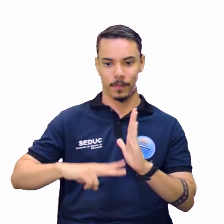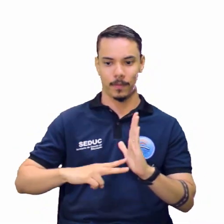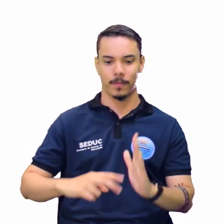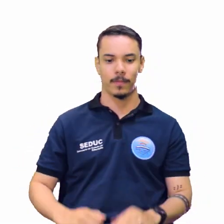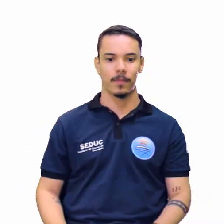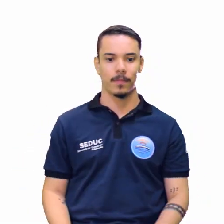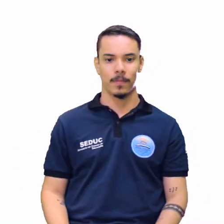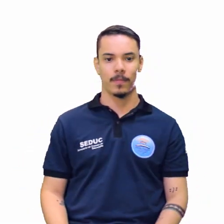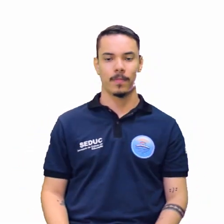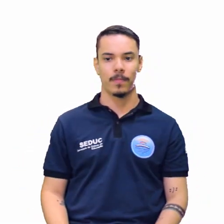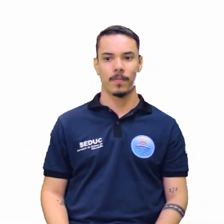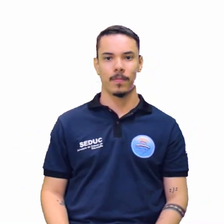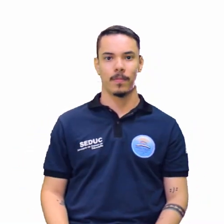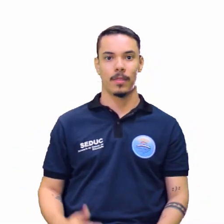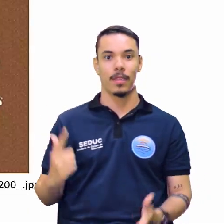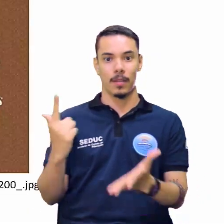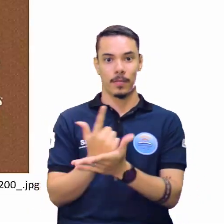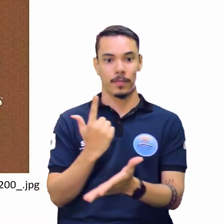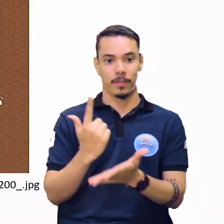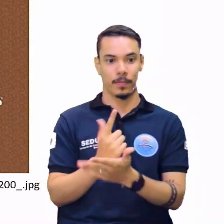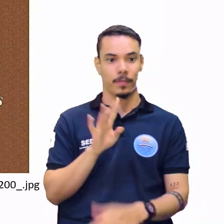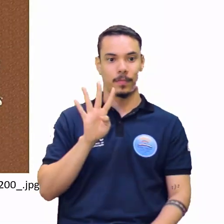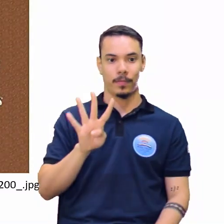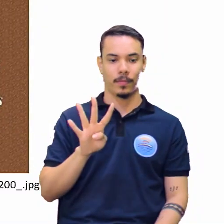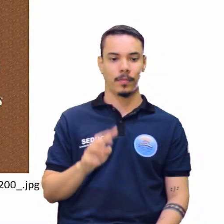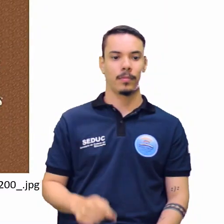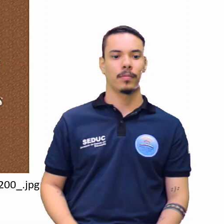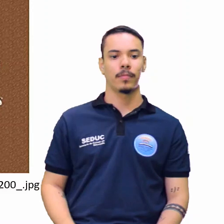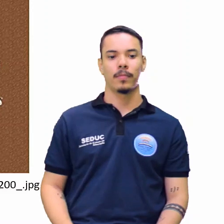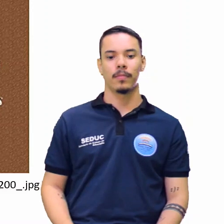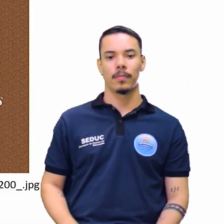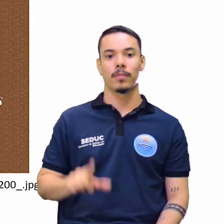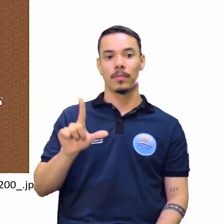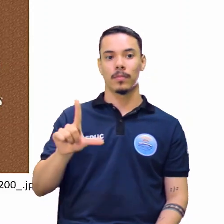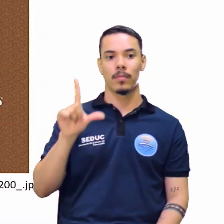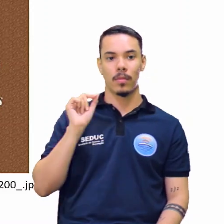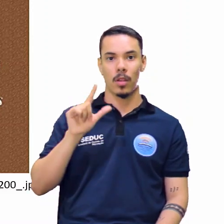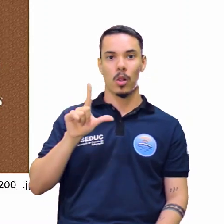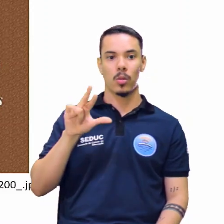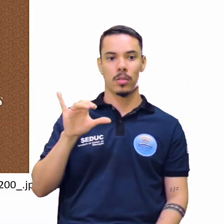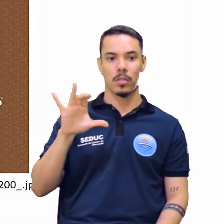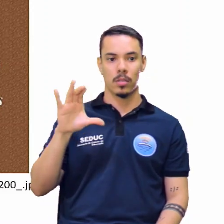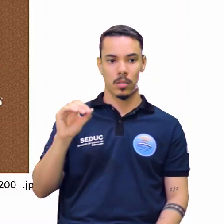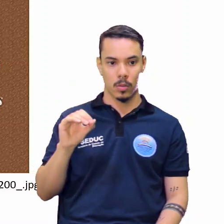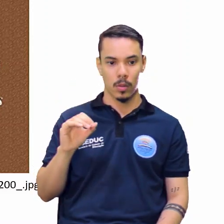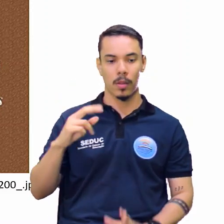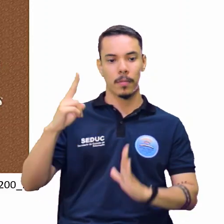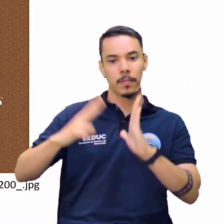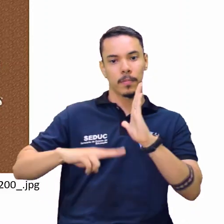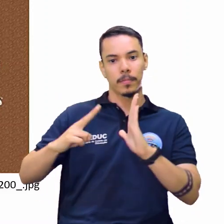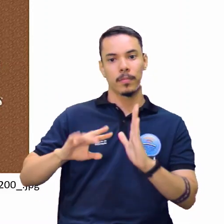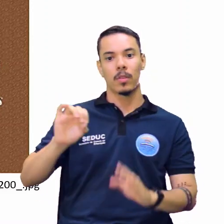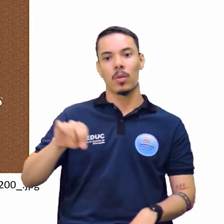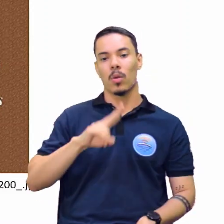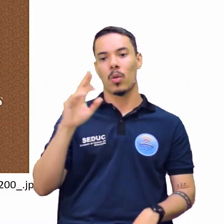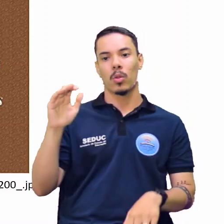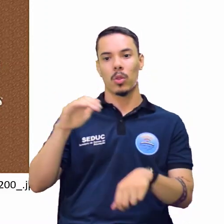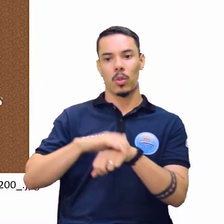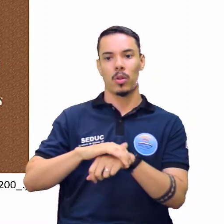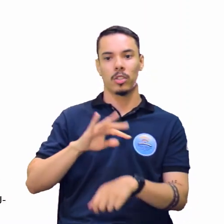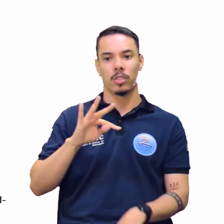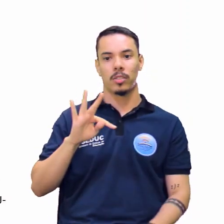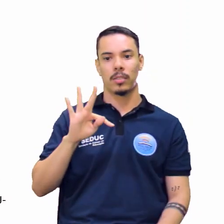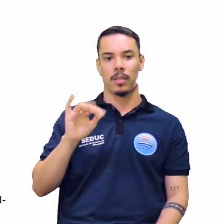com quatro obras primeira para você escolher José de Alencar ou note na